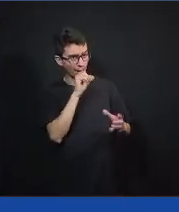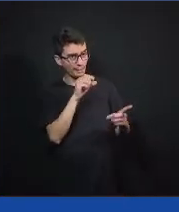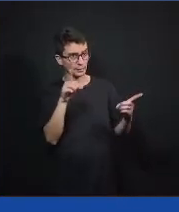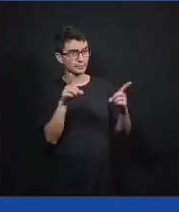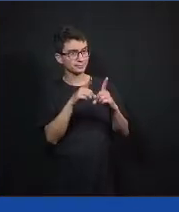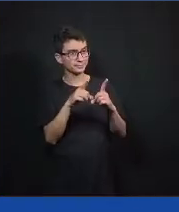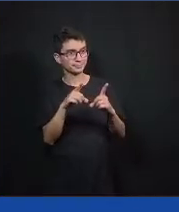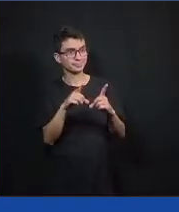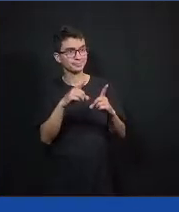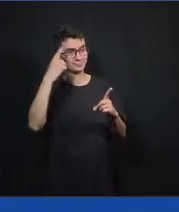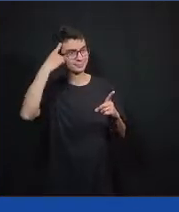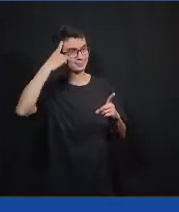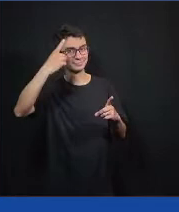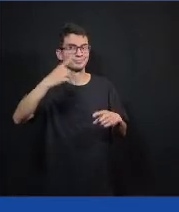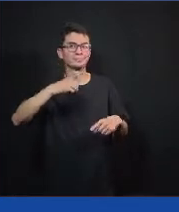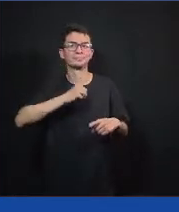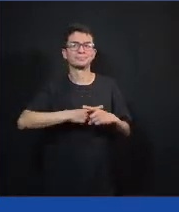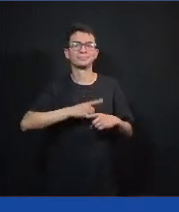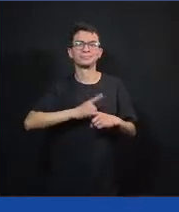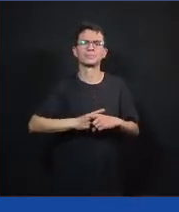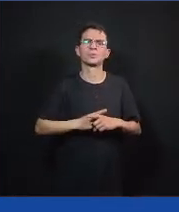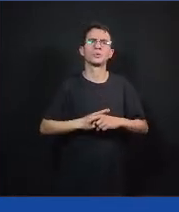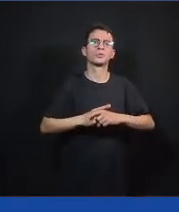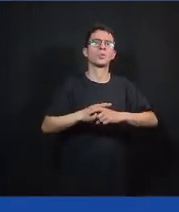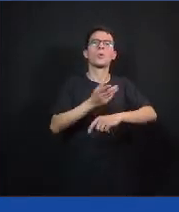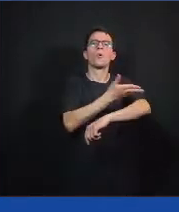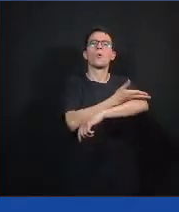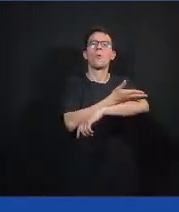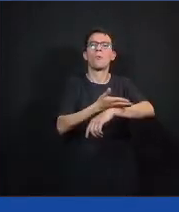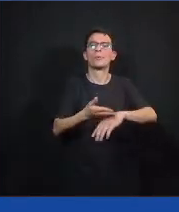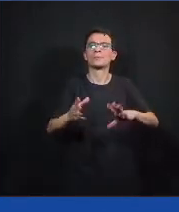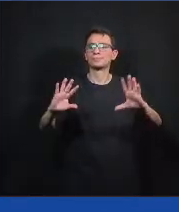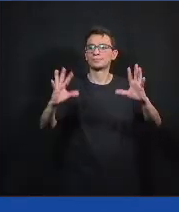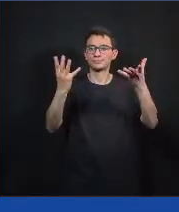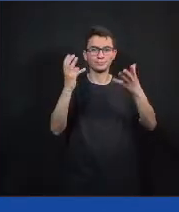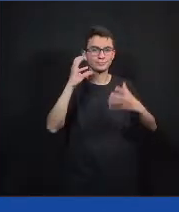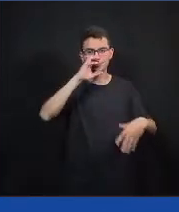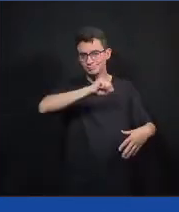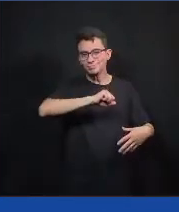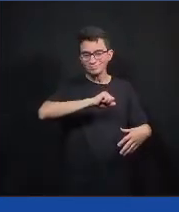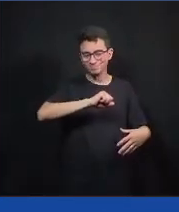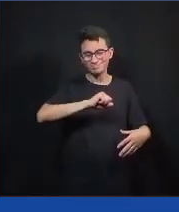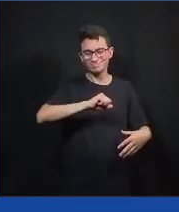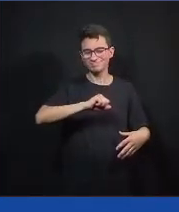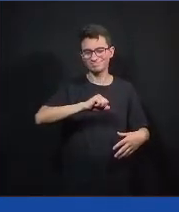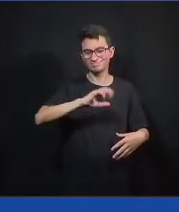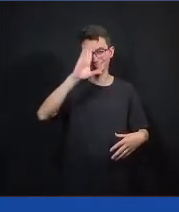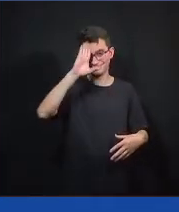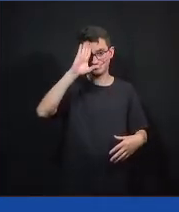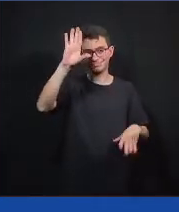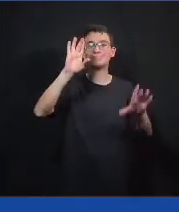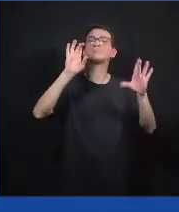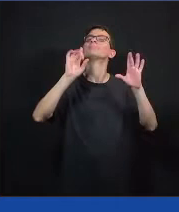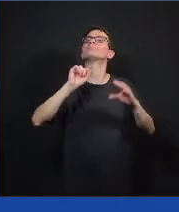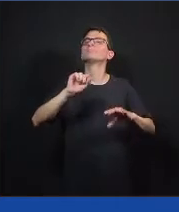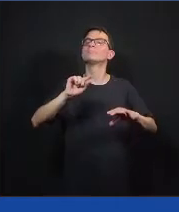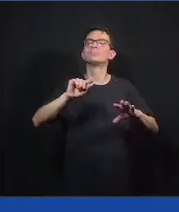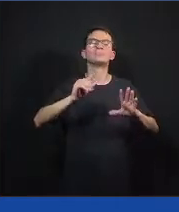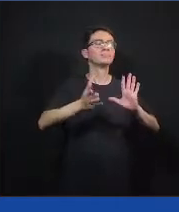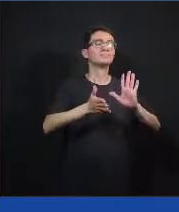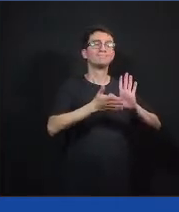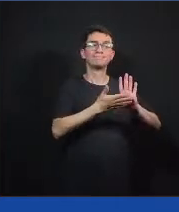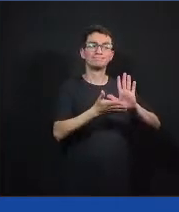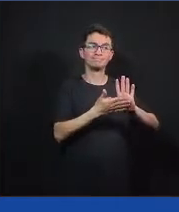né? Ela não é comum que aconteça no Congresso Nacional, especialmente quando está se falando em proposta de